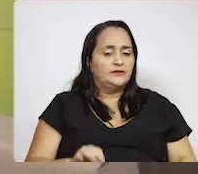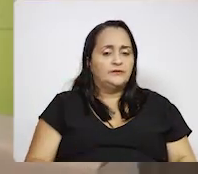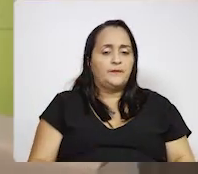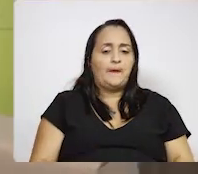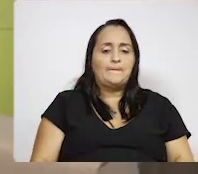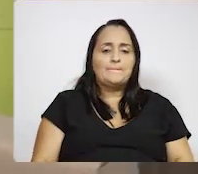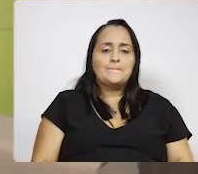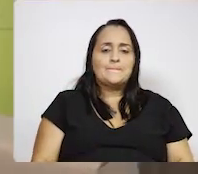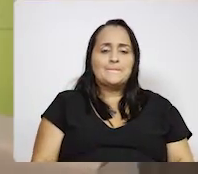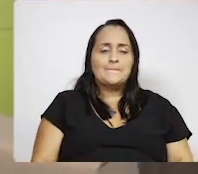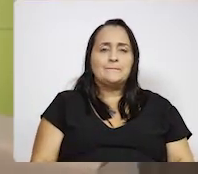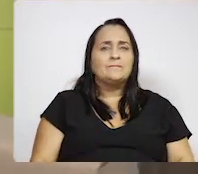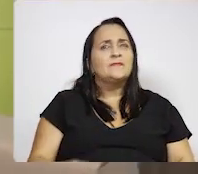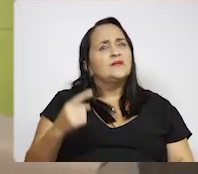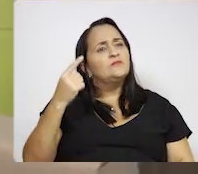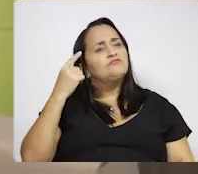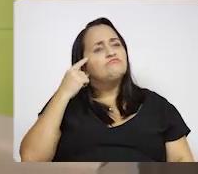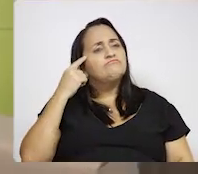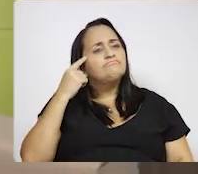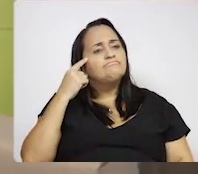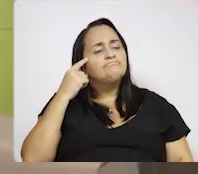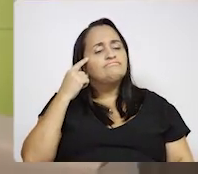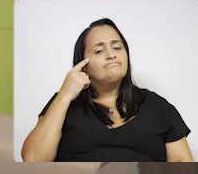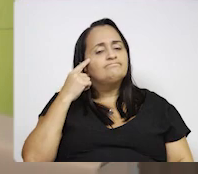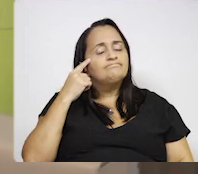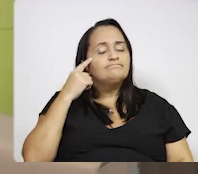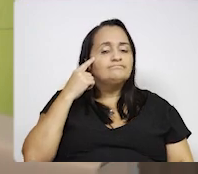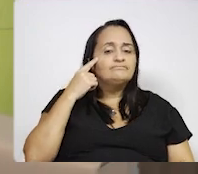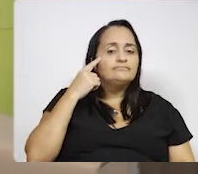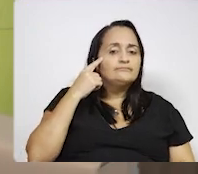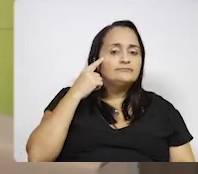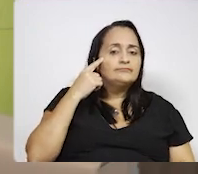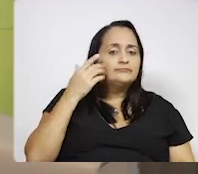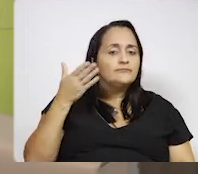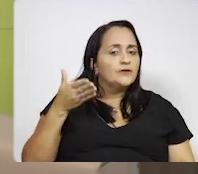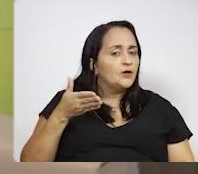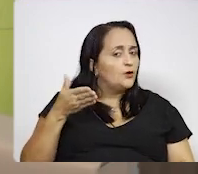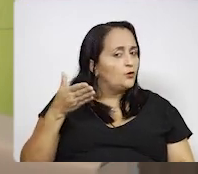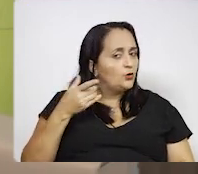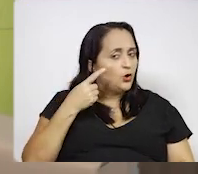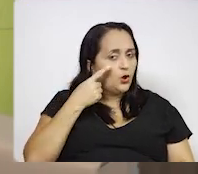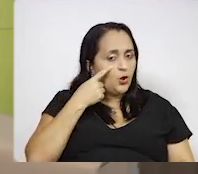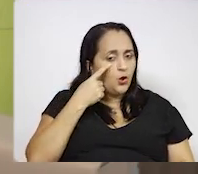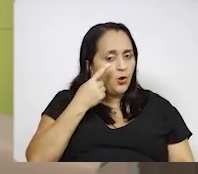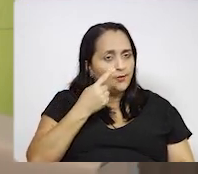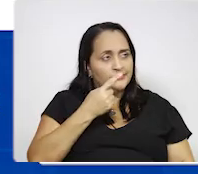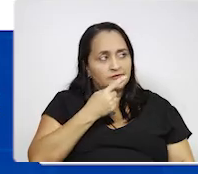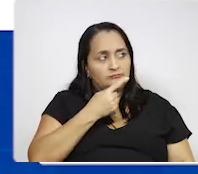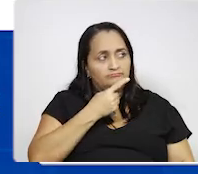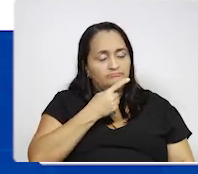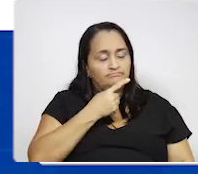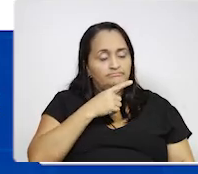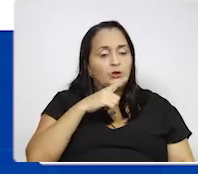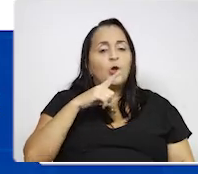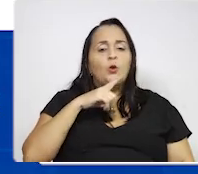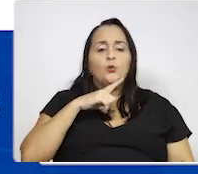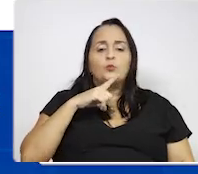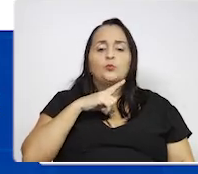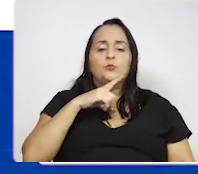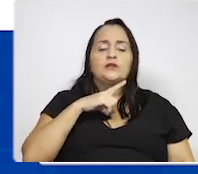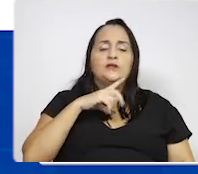Então, vamos pensar em equivalência agora. Olha aqui. Eu